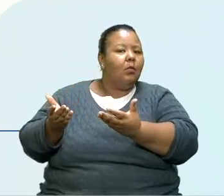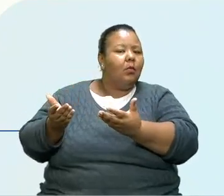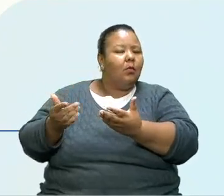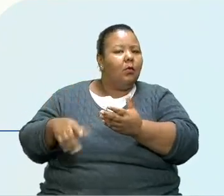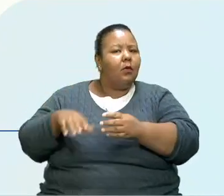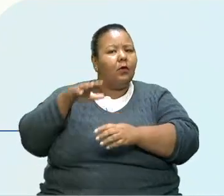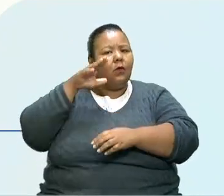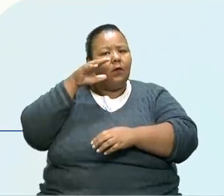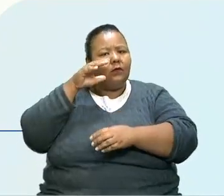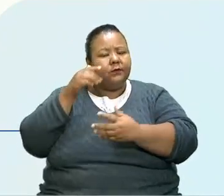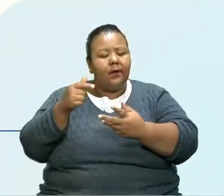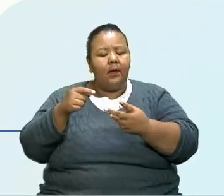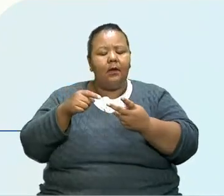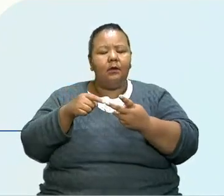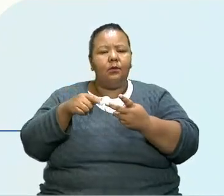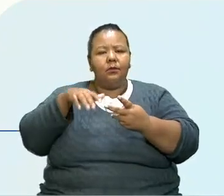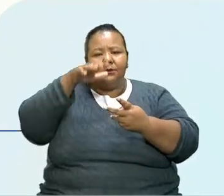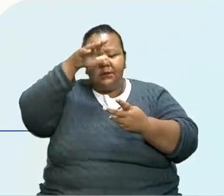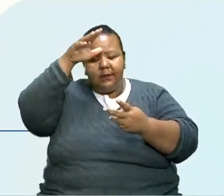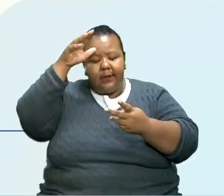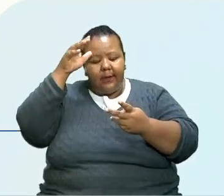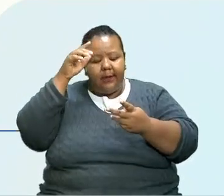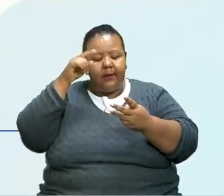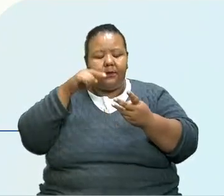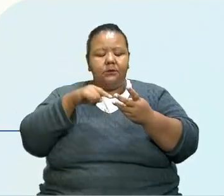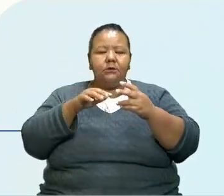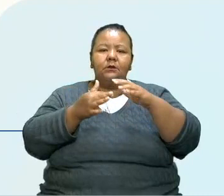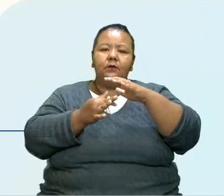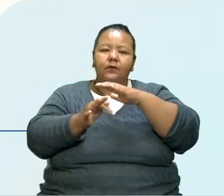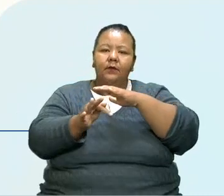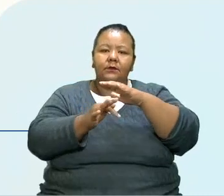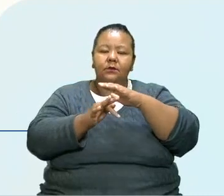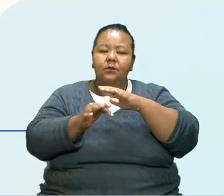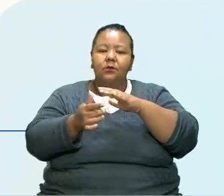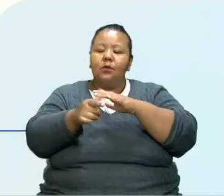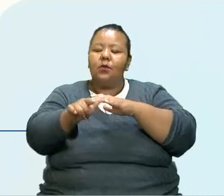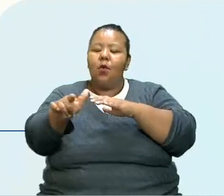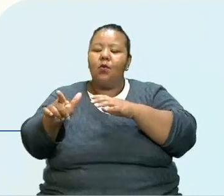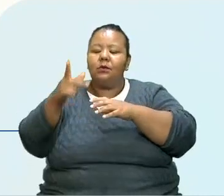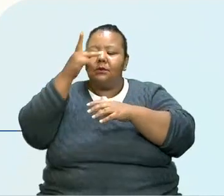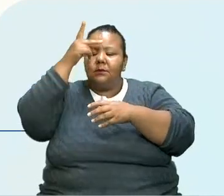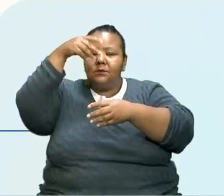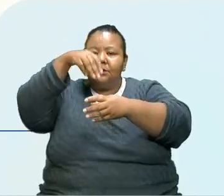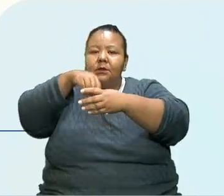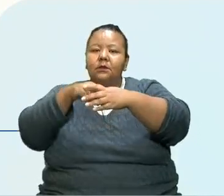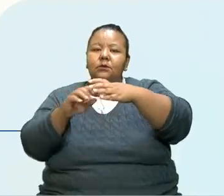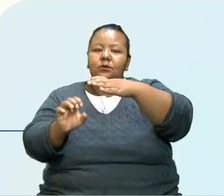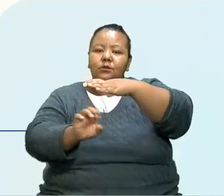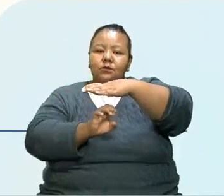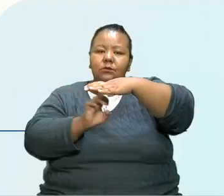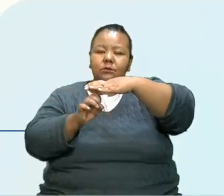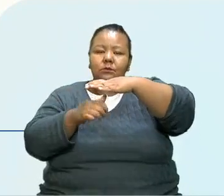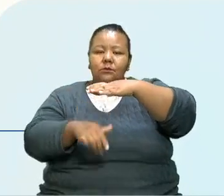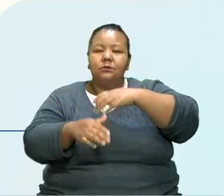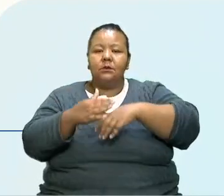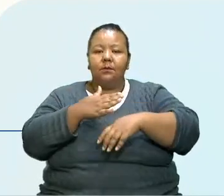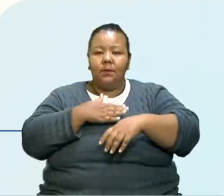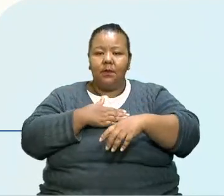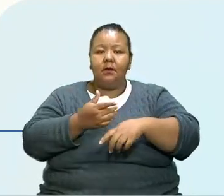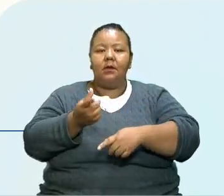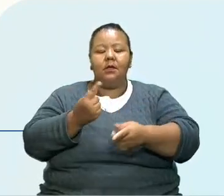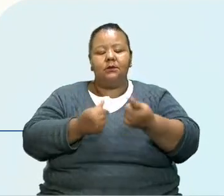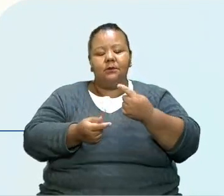meus fornecedores e todas as interfaces que compõem a minha empresa? A minha administração participativa